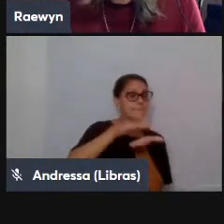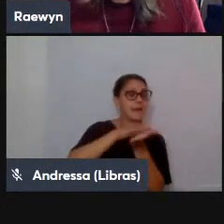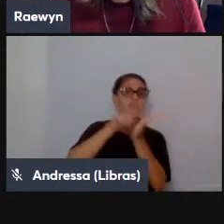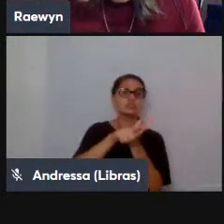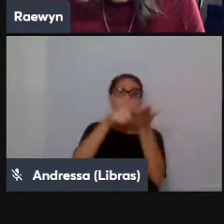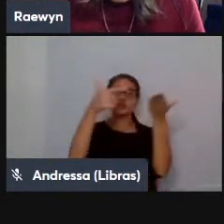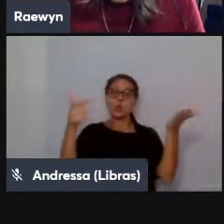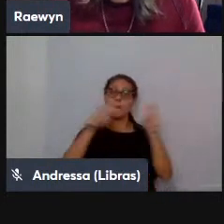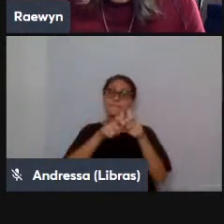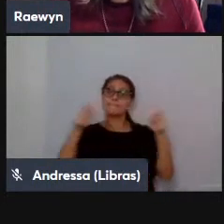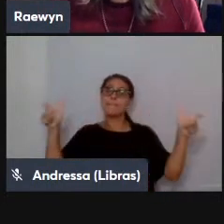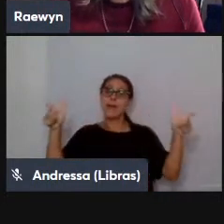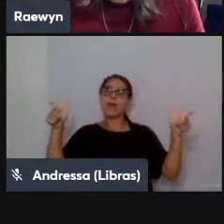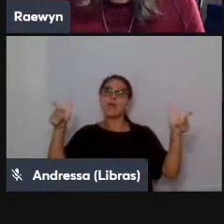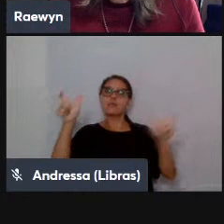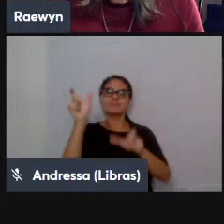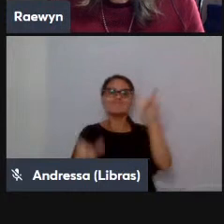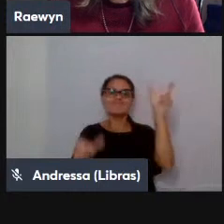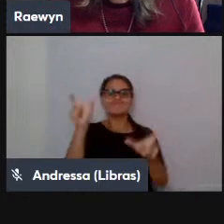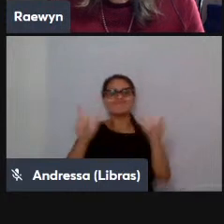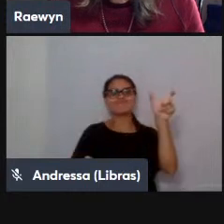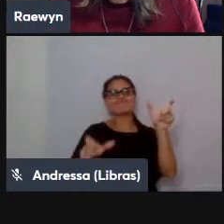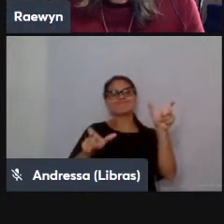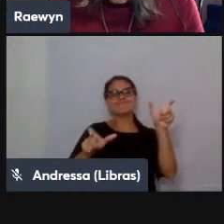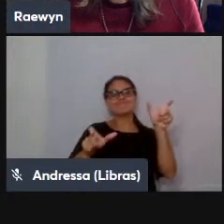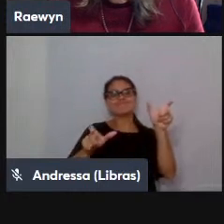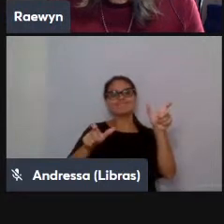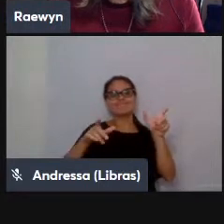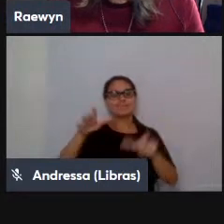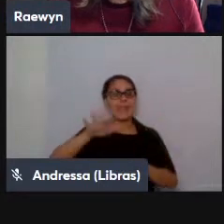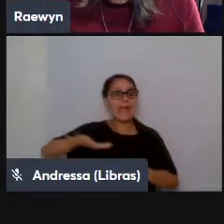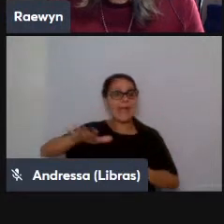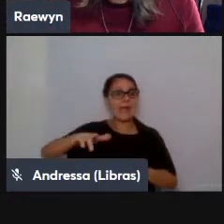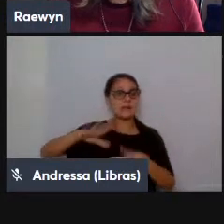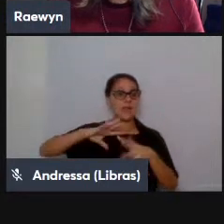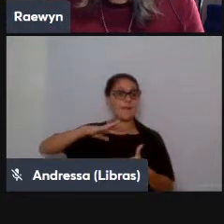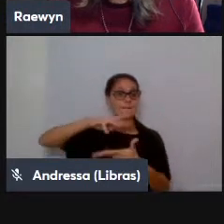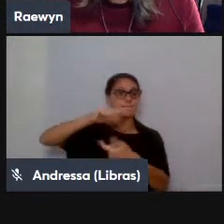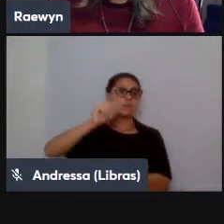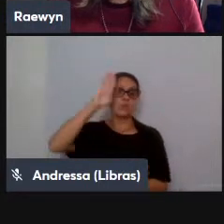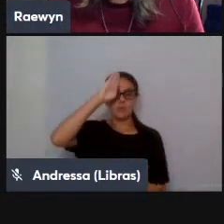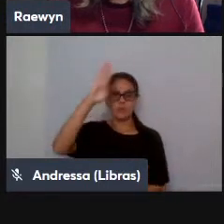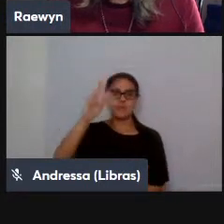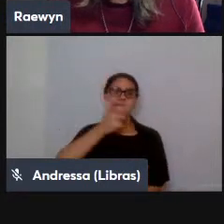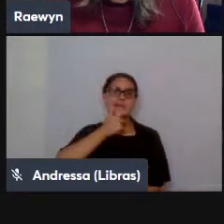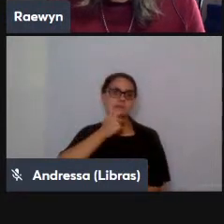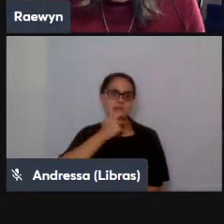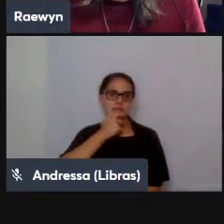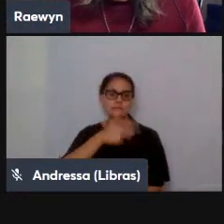de maior prestígio e renome internacionais, especialmente em inglês.